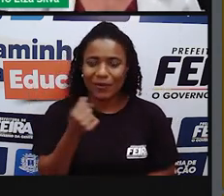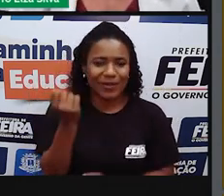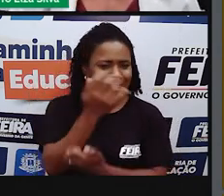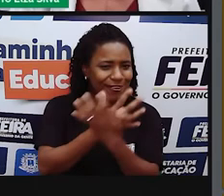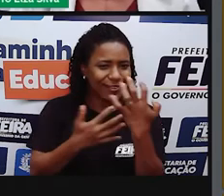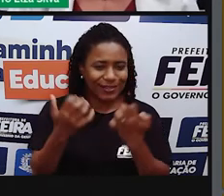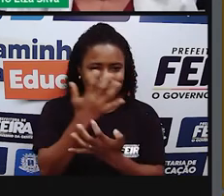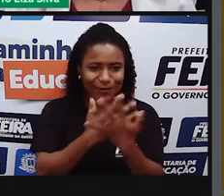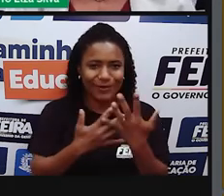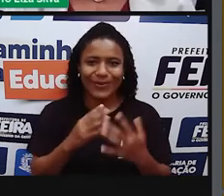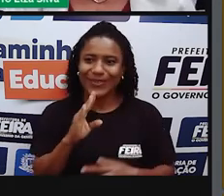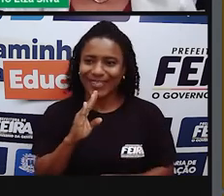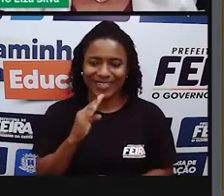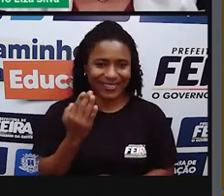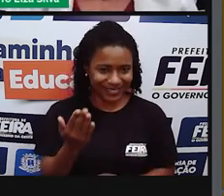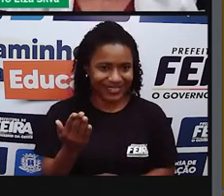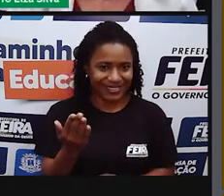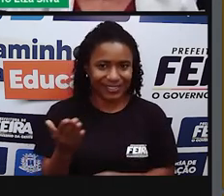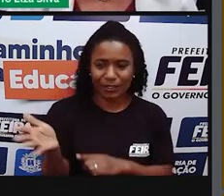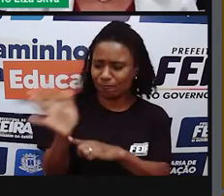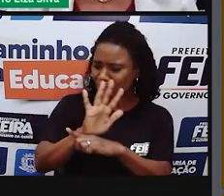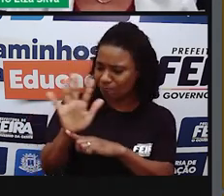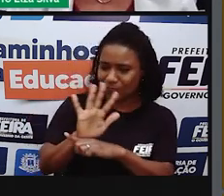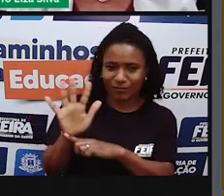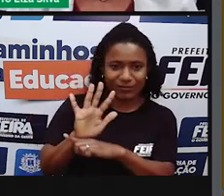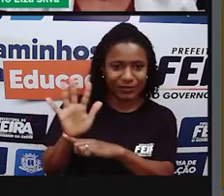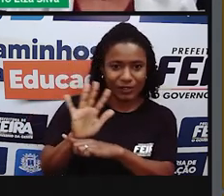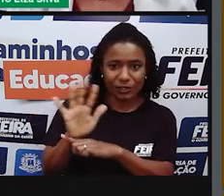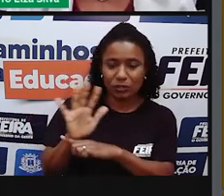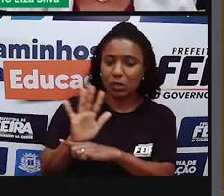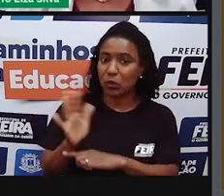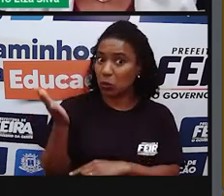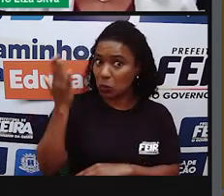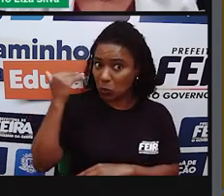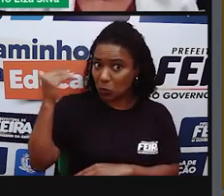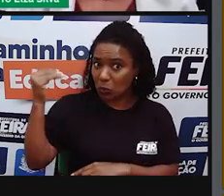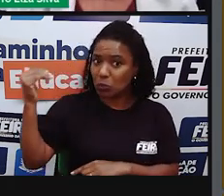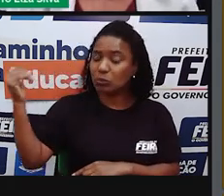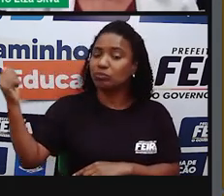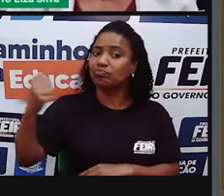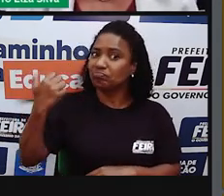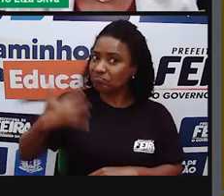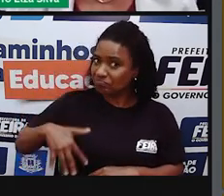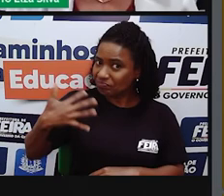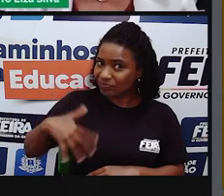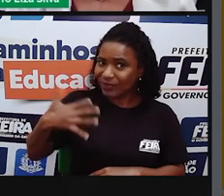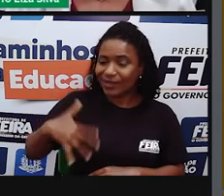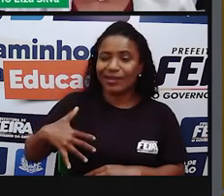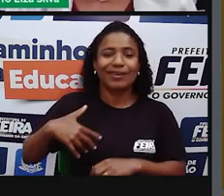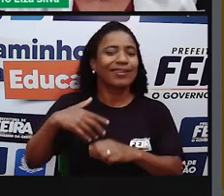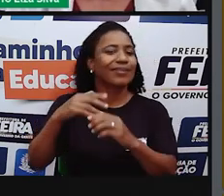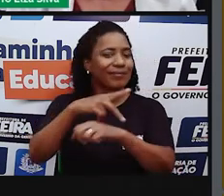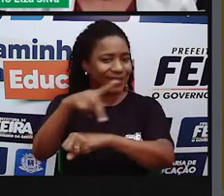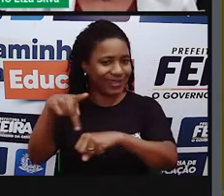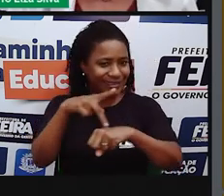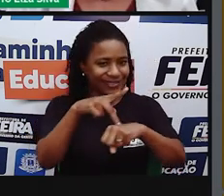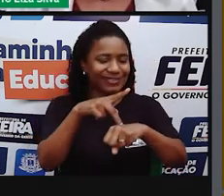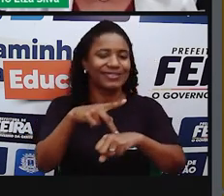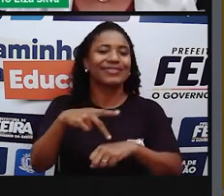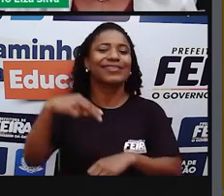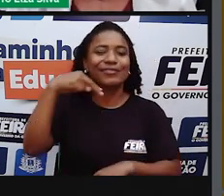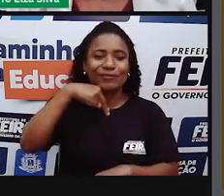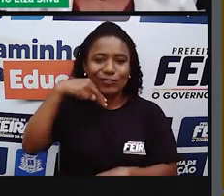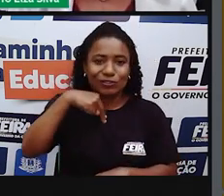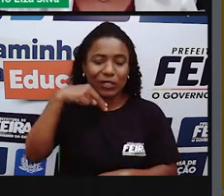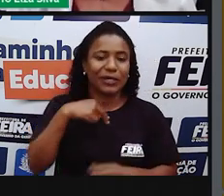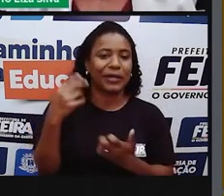No vídeo, vocês poderão ouvir um dos grandes sucessos de Fela Kuti. Ele é um nigeriano que foi músico, cantor,